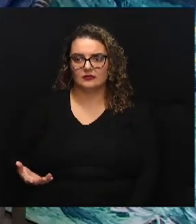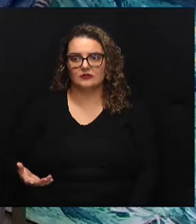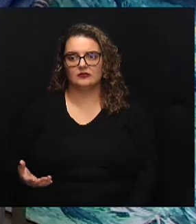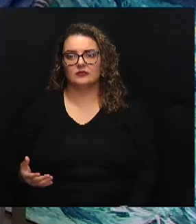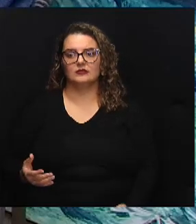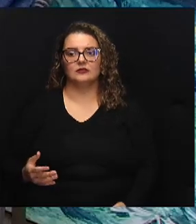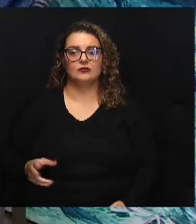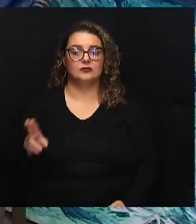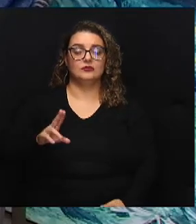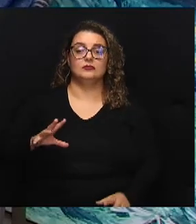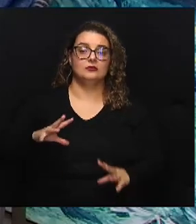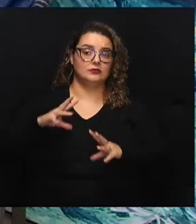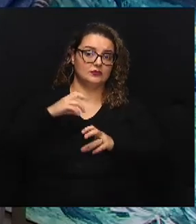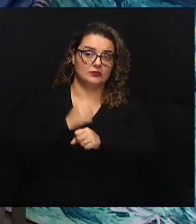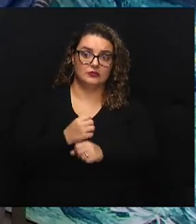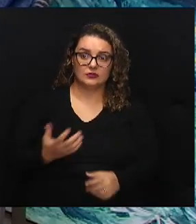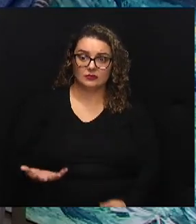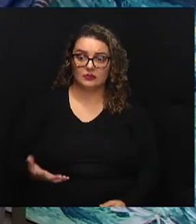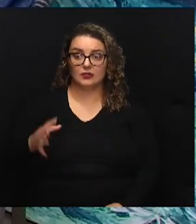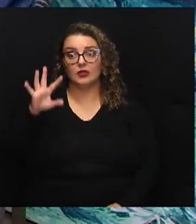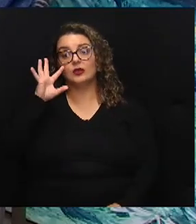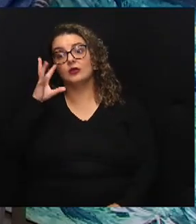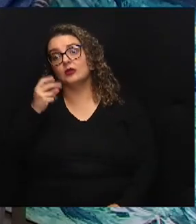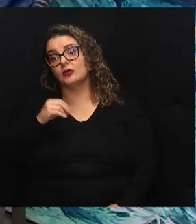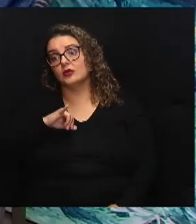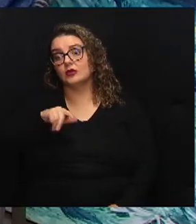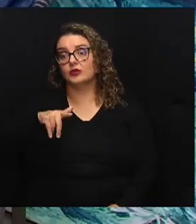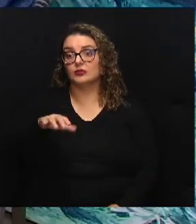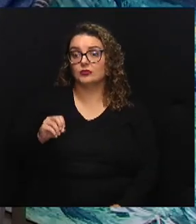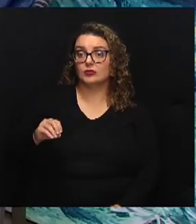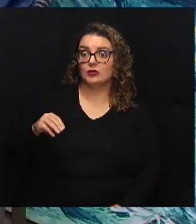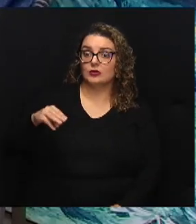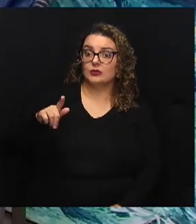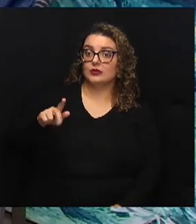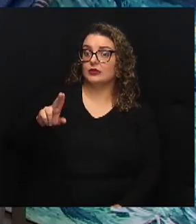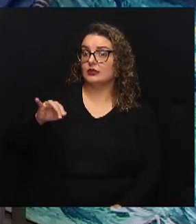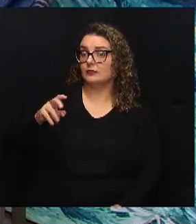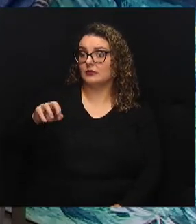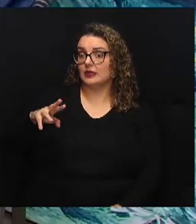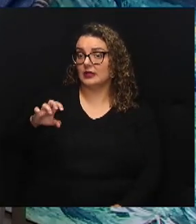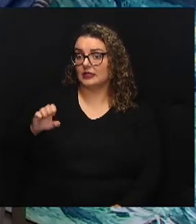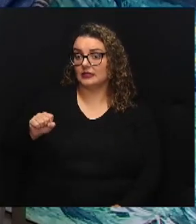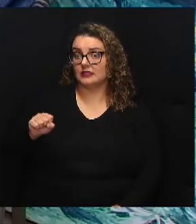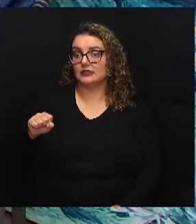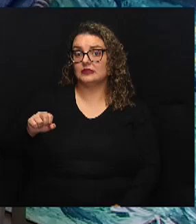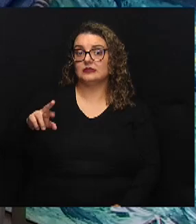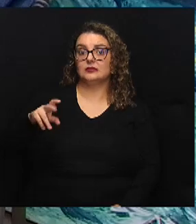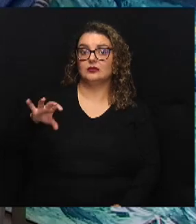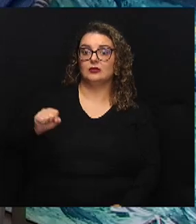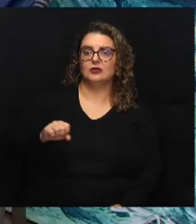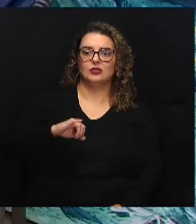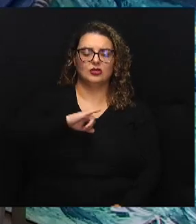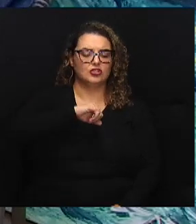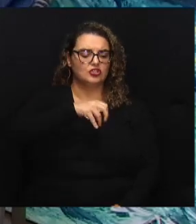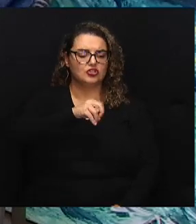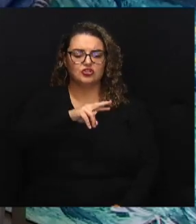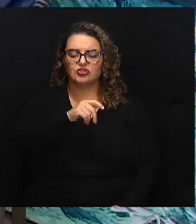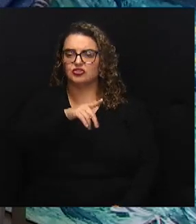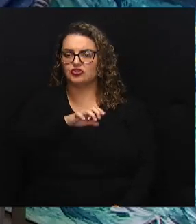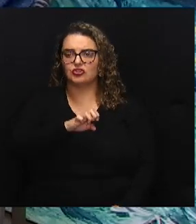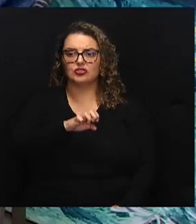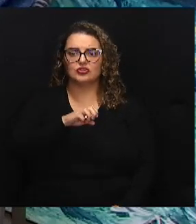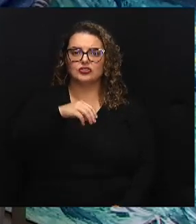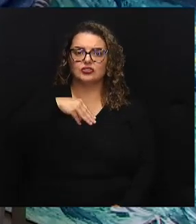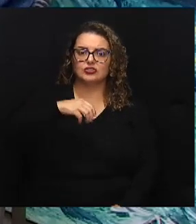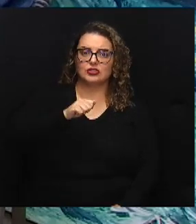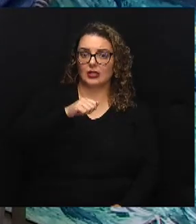isso. Nós conhecemos João Guimarães Rosa. Jorge Amado a gente leu tudo com 14,